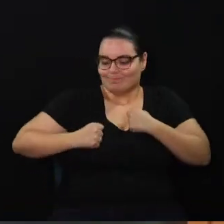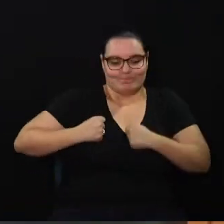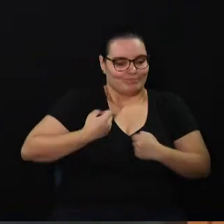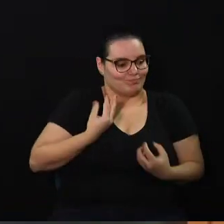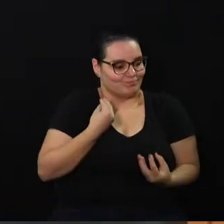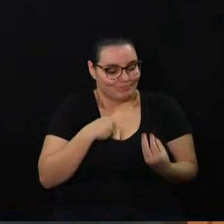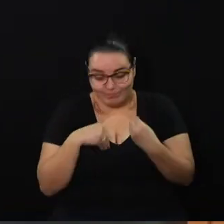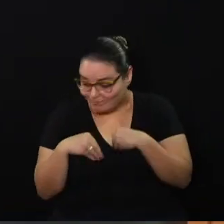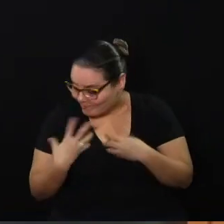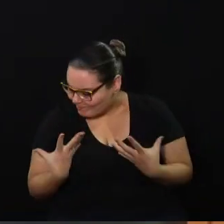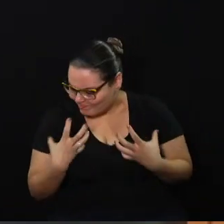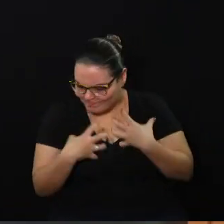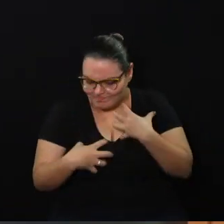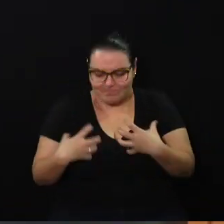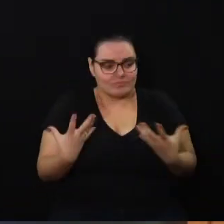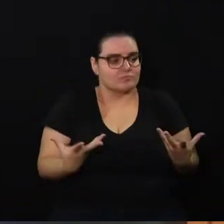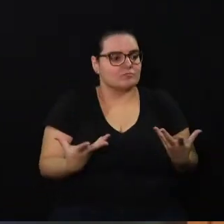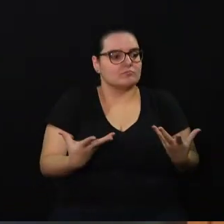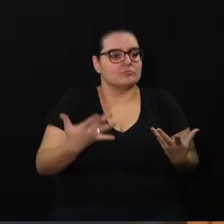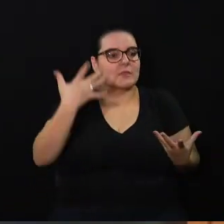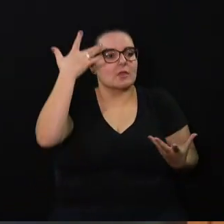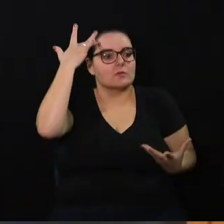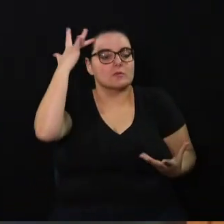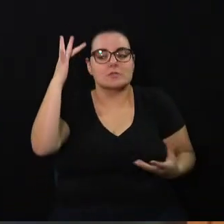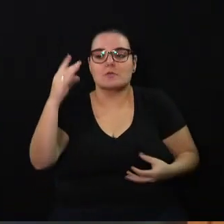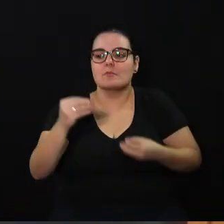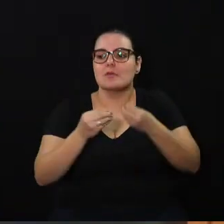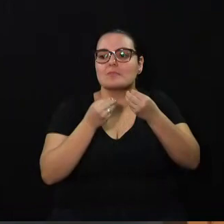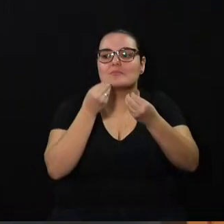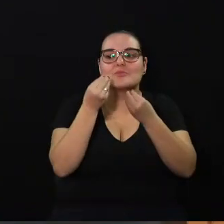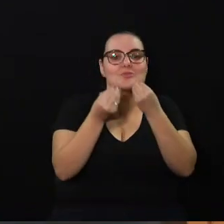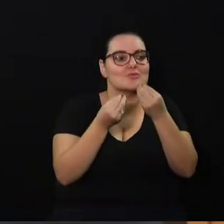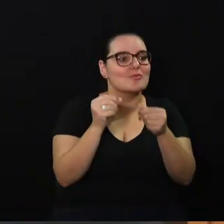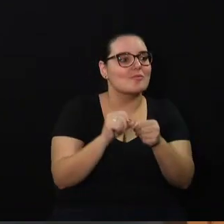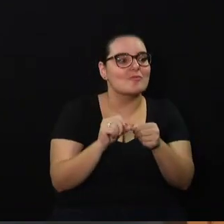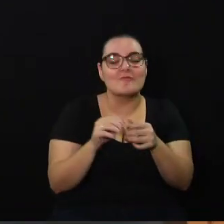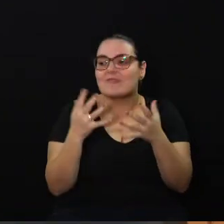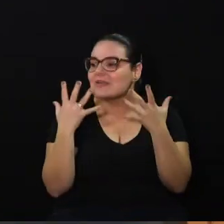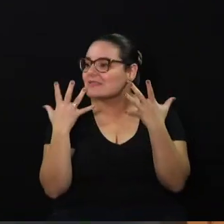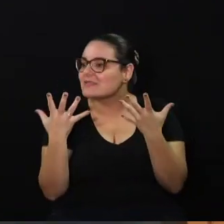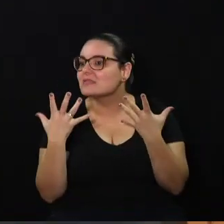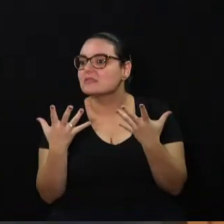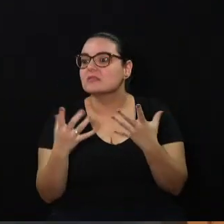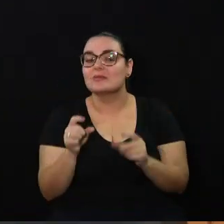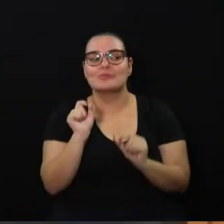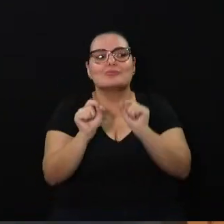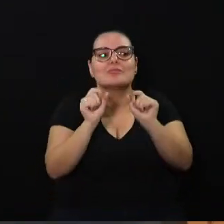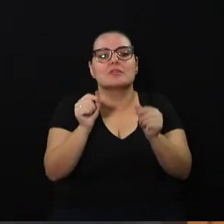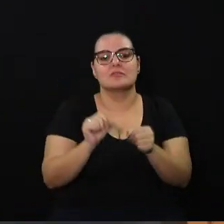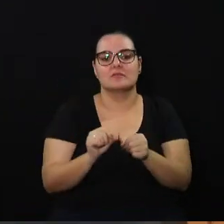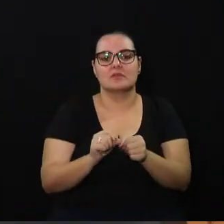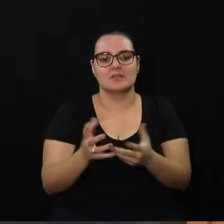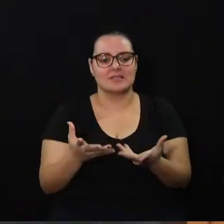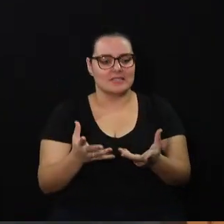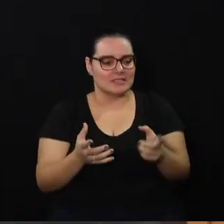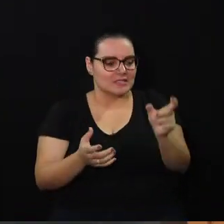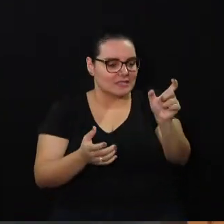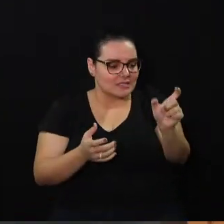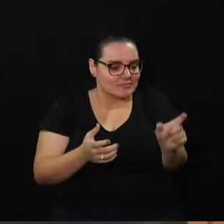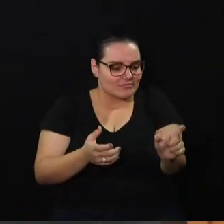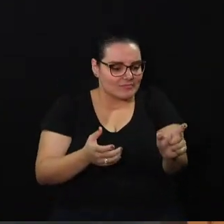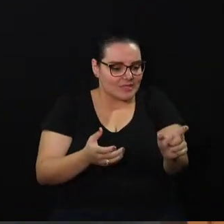lidando ver que nosso filho tá perdendo habilidades que tinha ver nosso filho se desmotivar